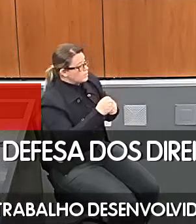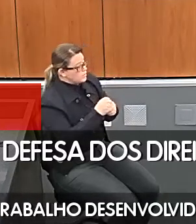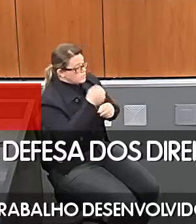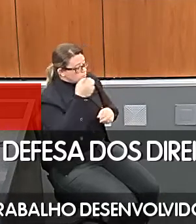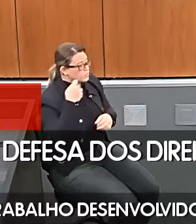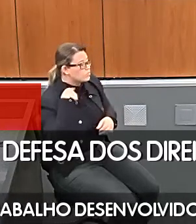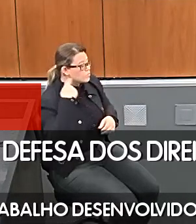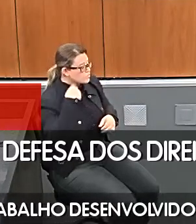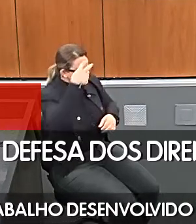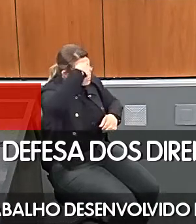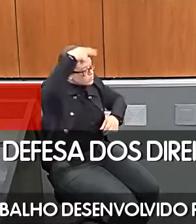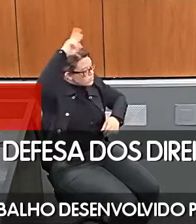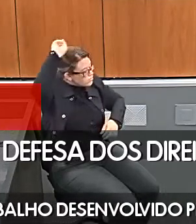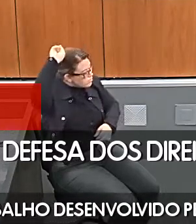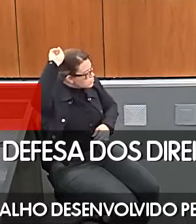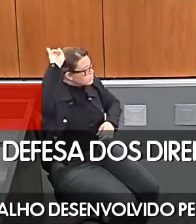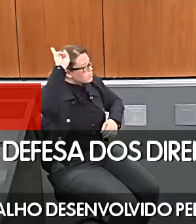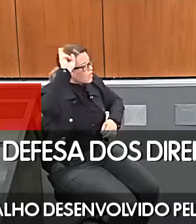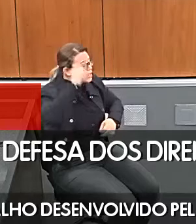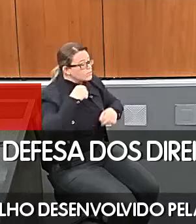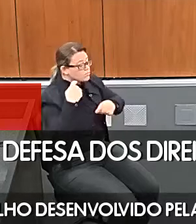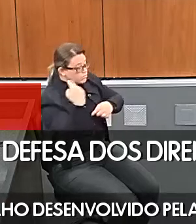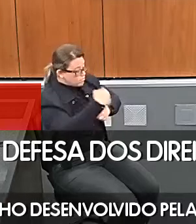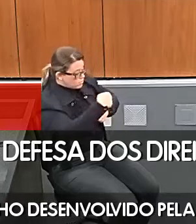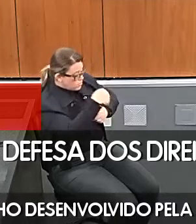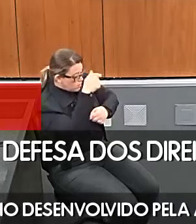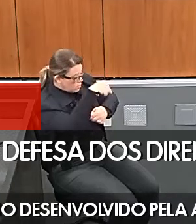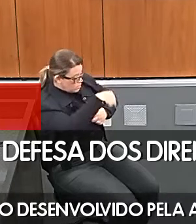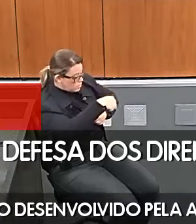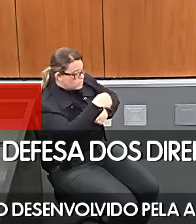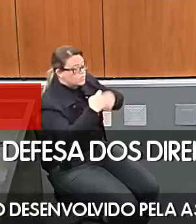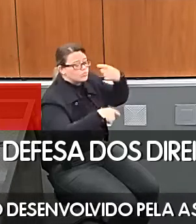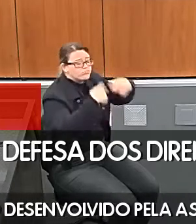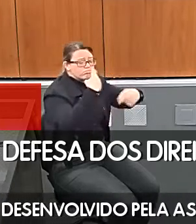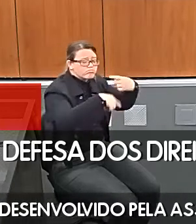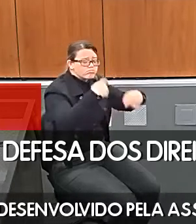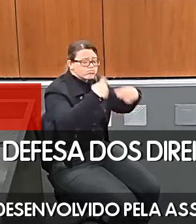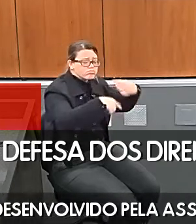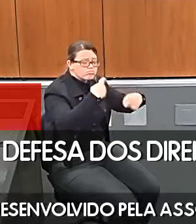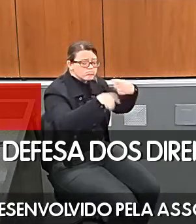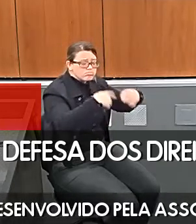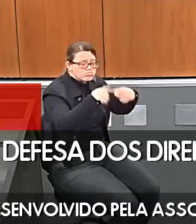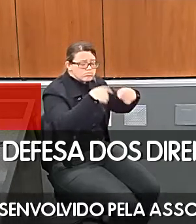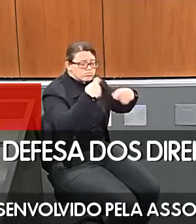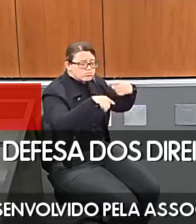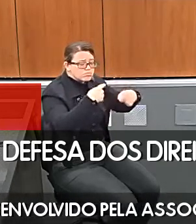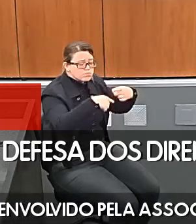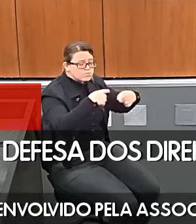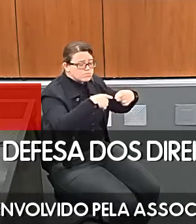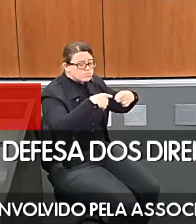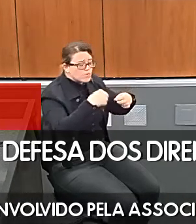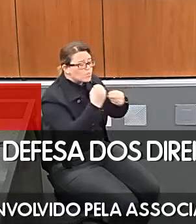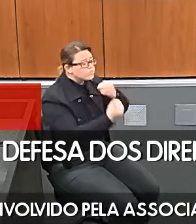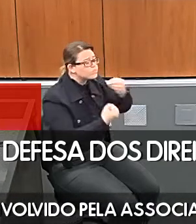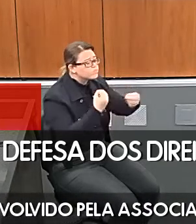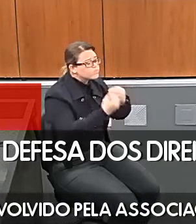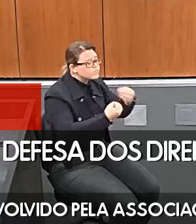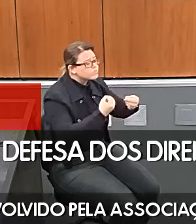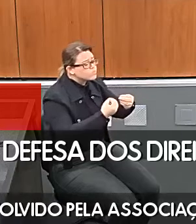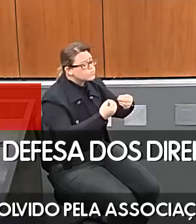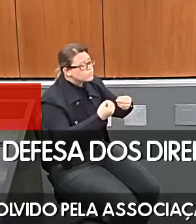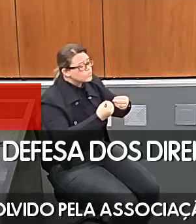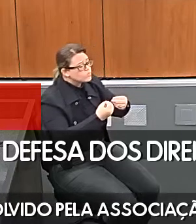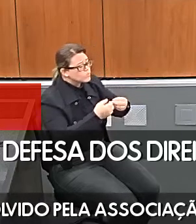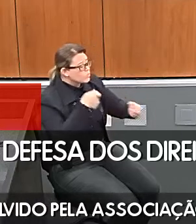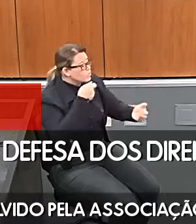os outros deputados para debater o assunto aqui, e hoje o Estado mudou a direção. Está possibilitando que as